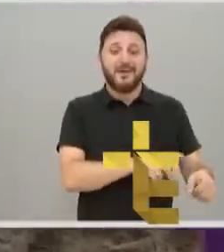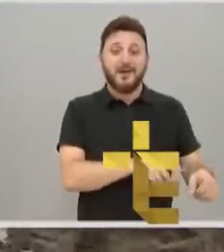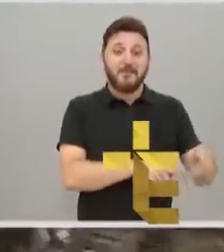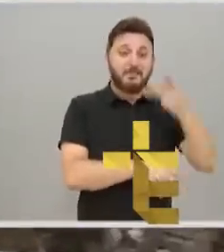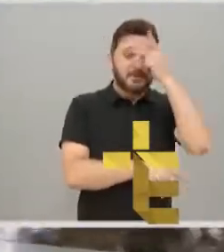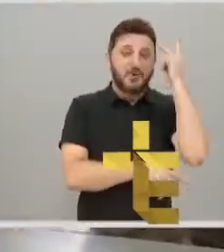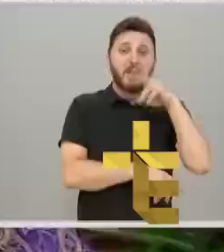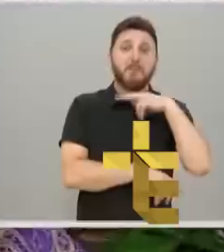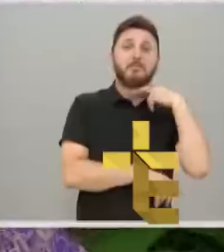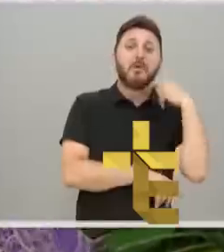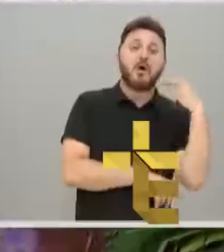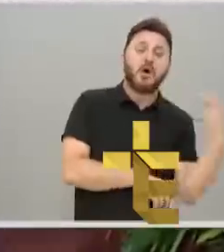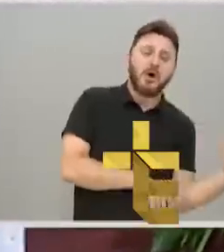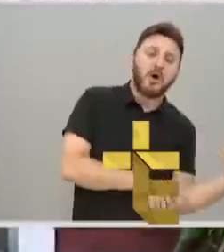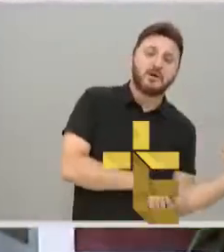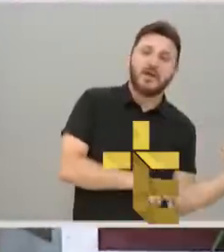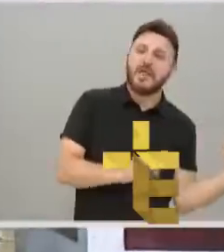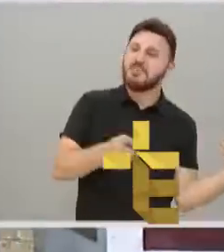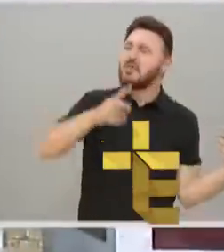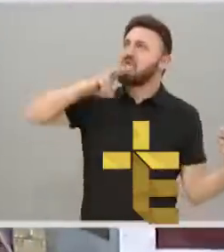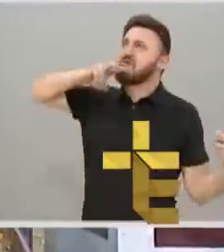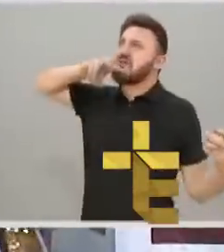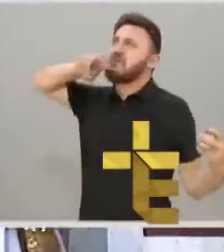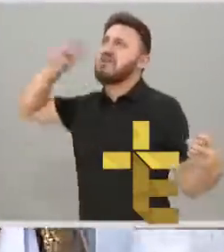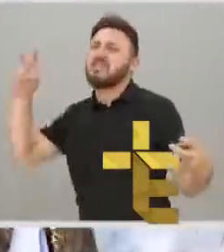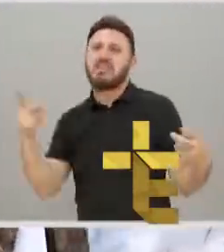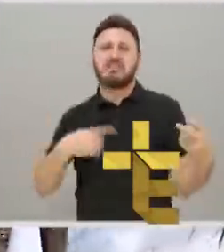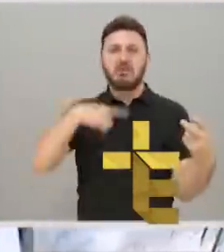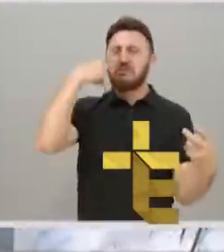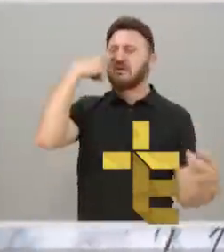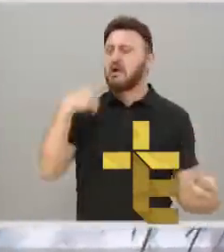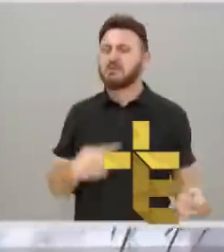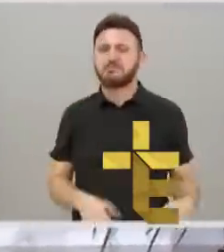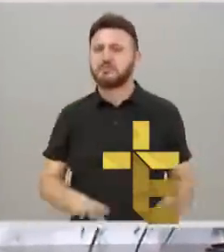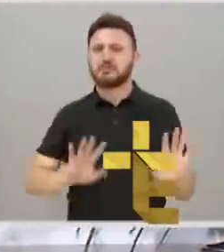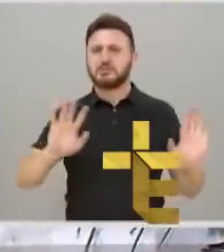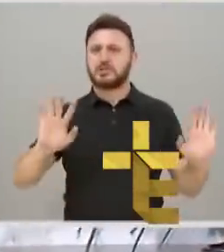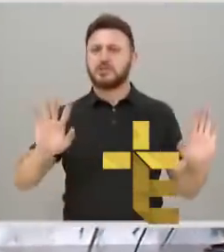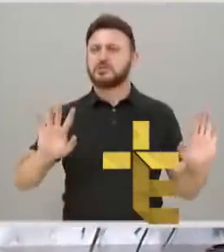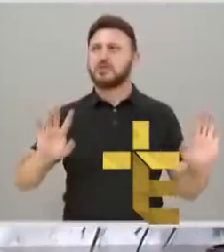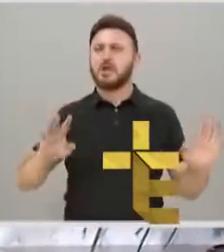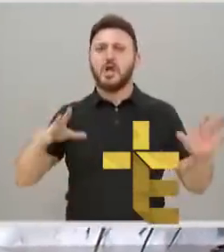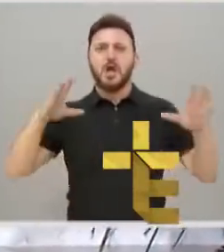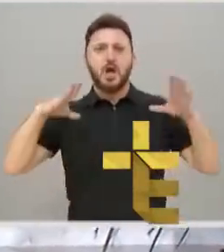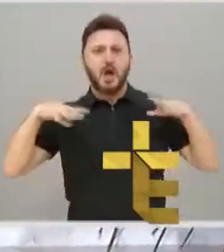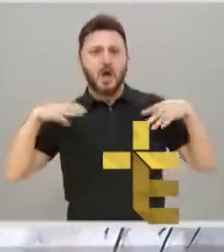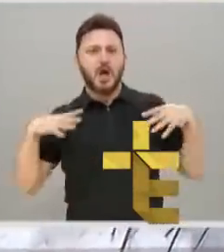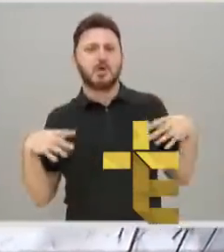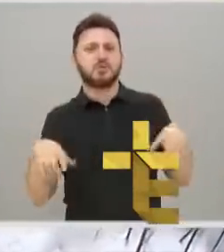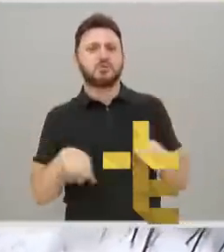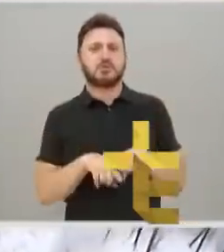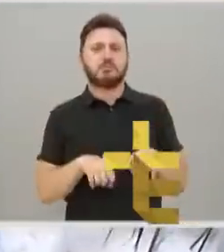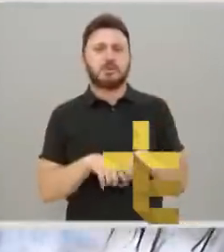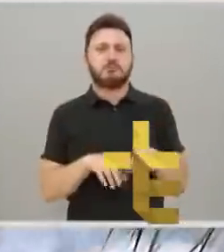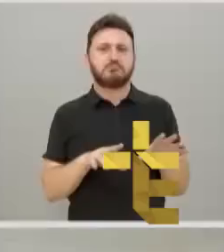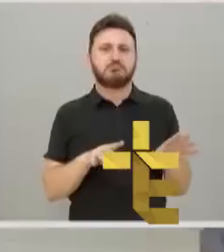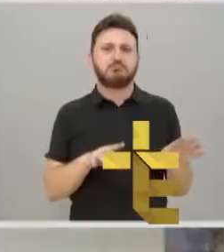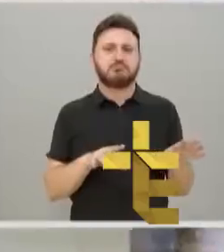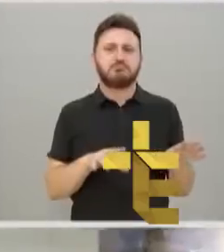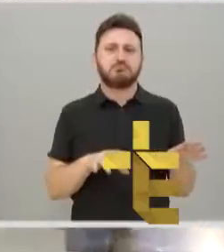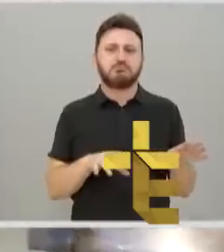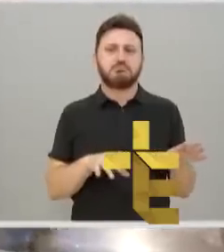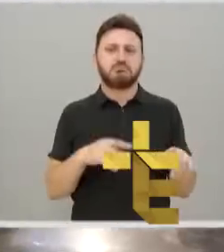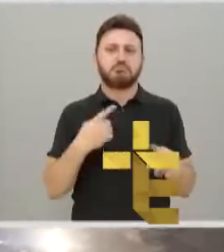pessoa está morrendo, não grite, não chore, não esperneie. Deixa os anjos na UTI, deixa os anjos, porque